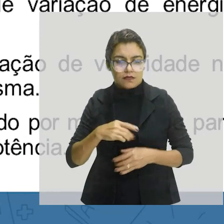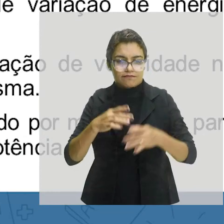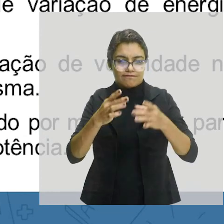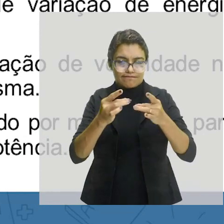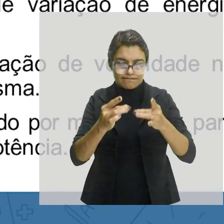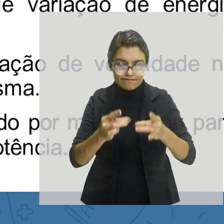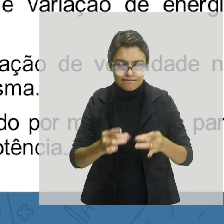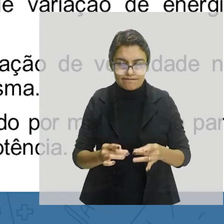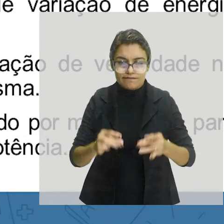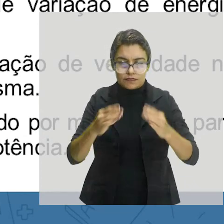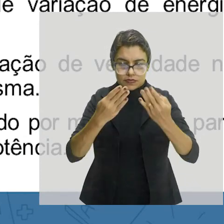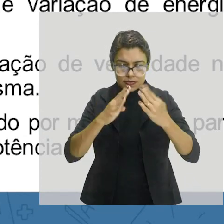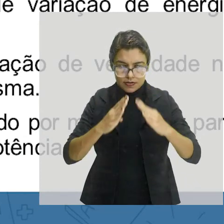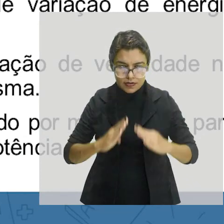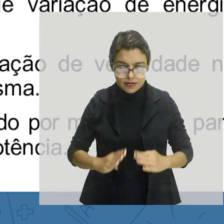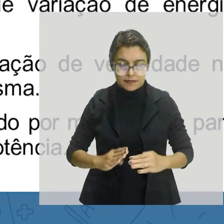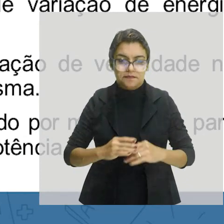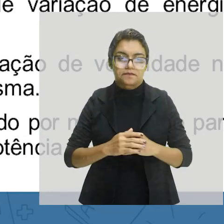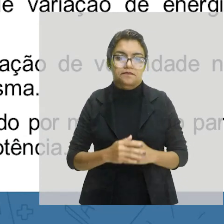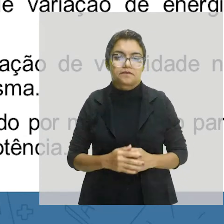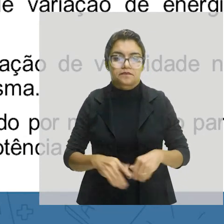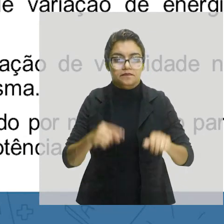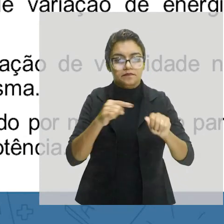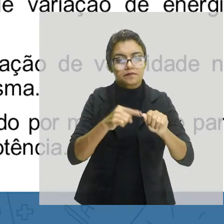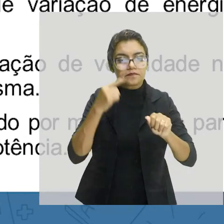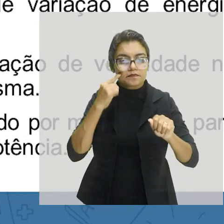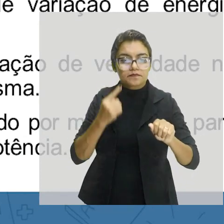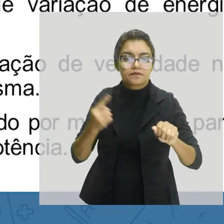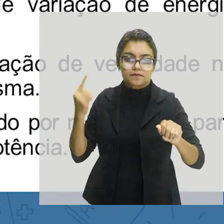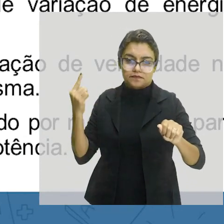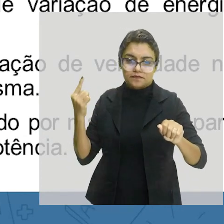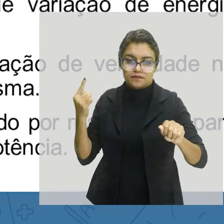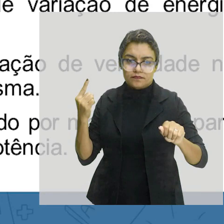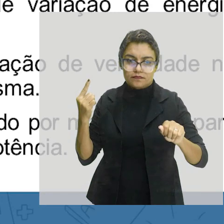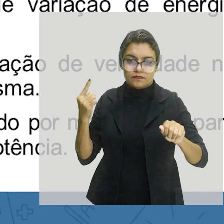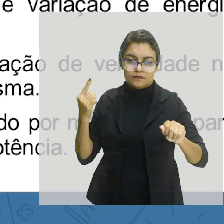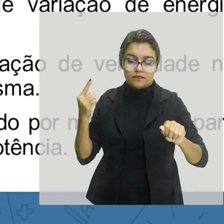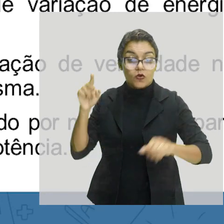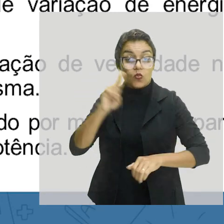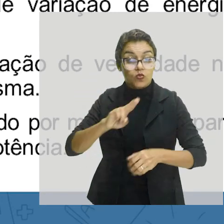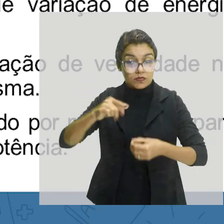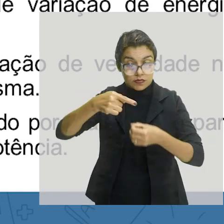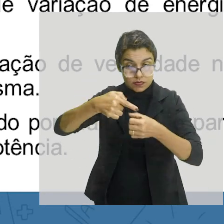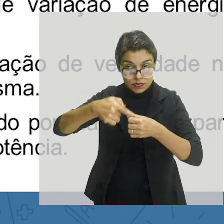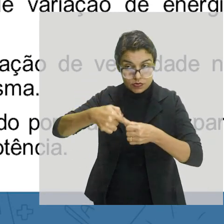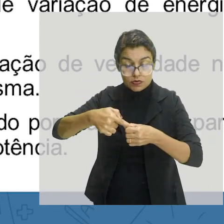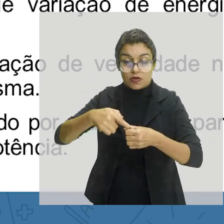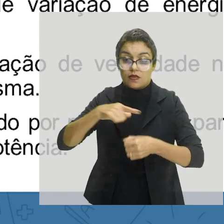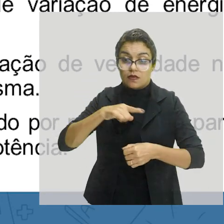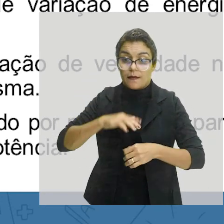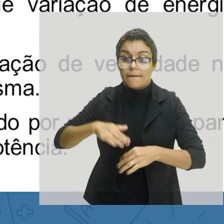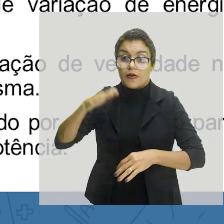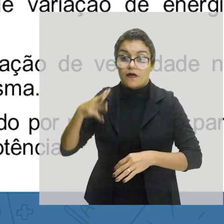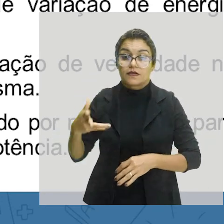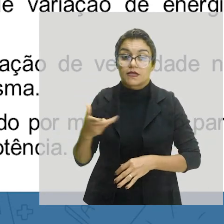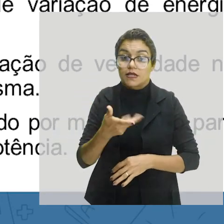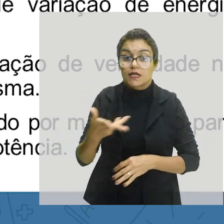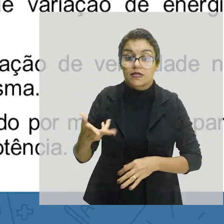opções. Letra A. Com a versão gasolina, consegue maior aceleração,